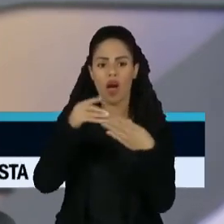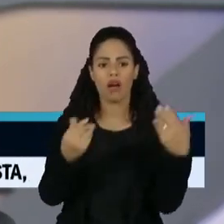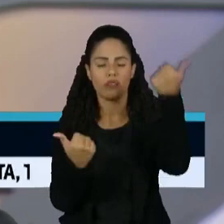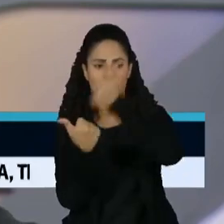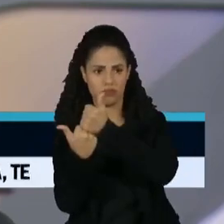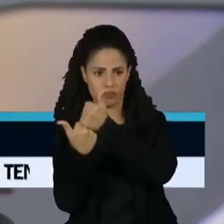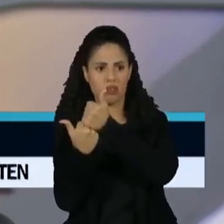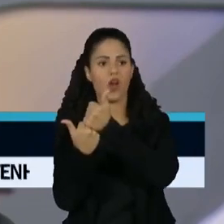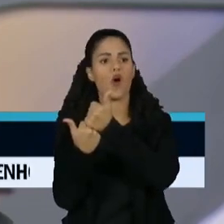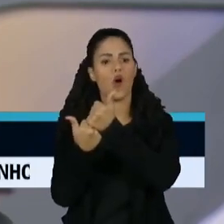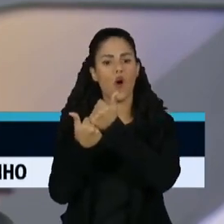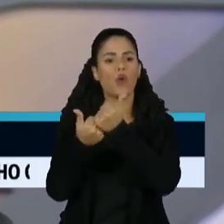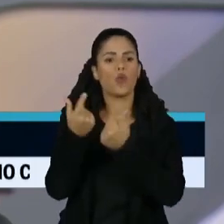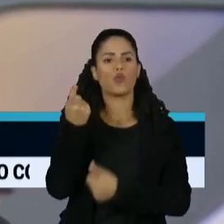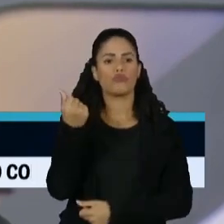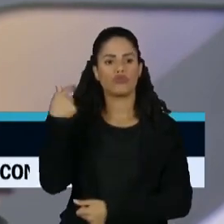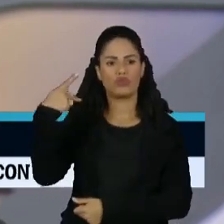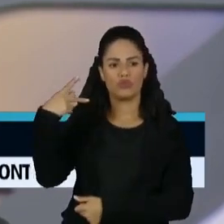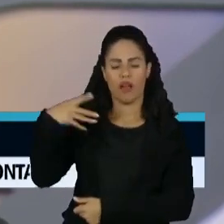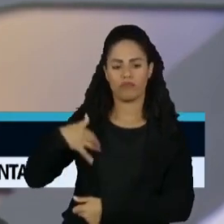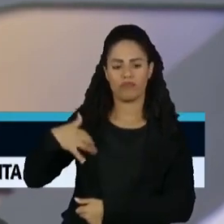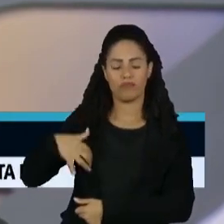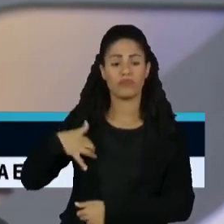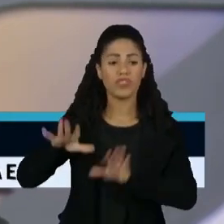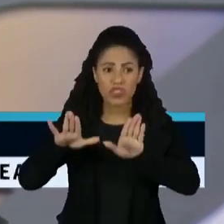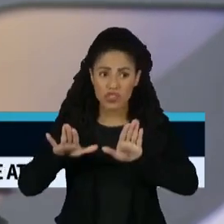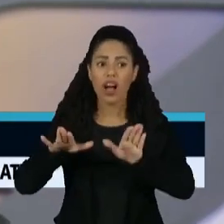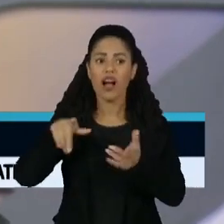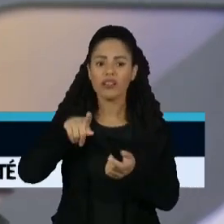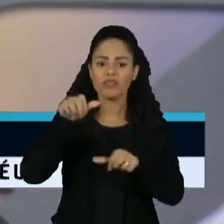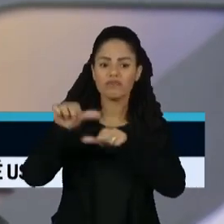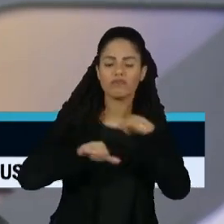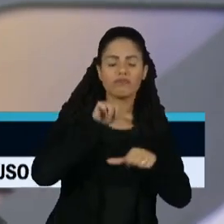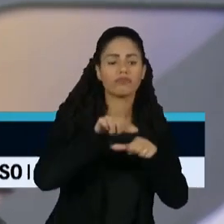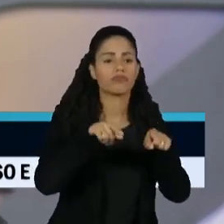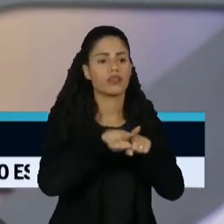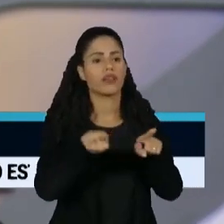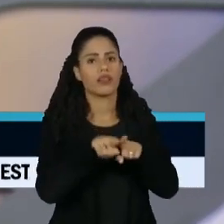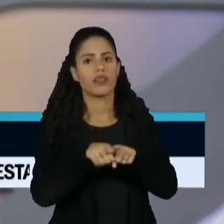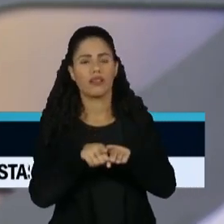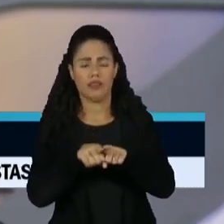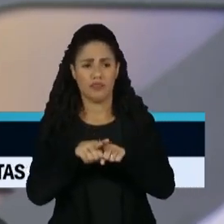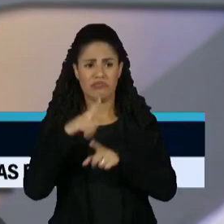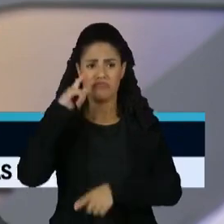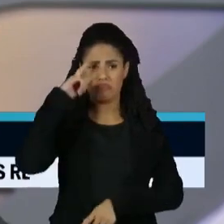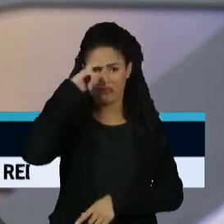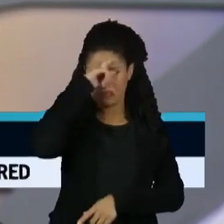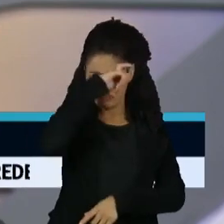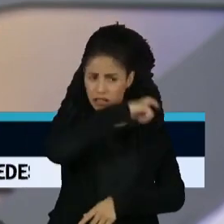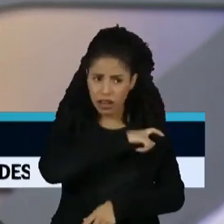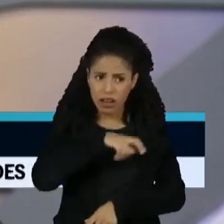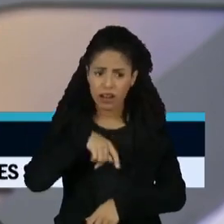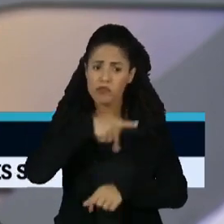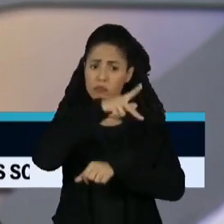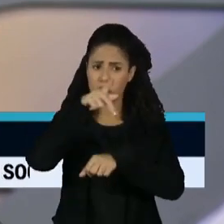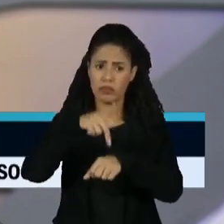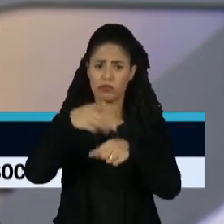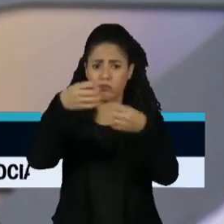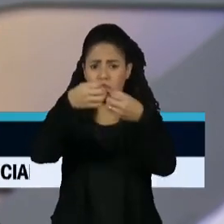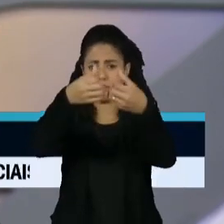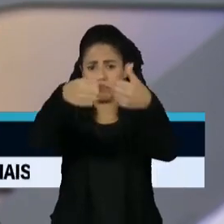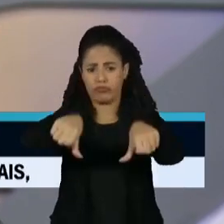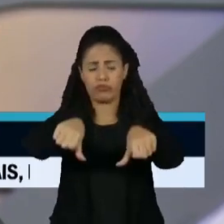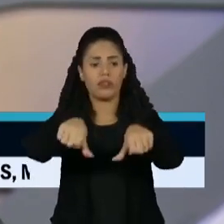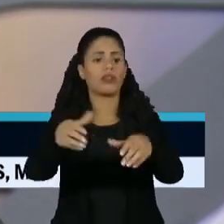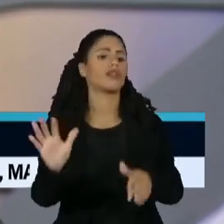que as pessoas esquecem que já houve uma dolarização da Argentina com o Menem e foi um desastre, o país quebrou, foi uma das vezes em que o